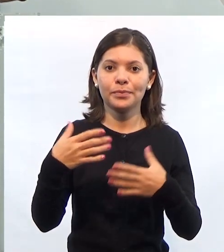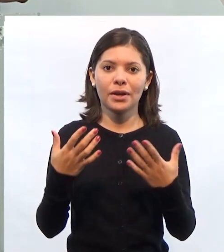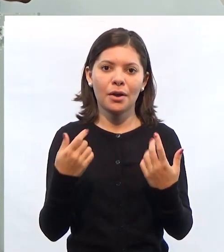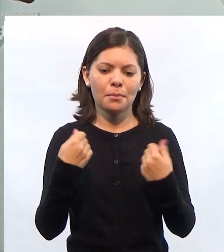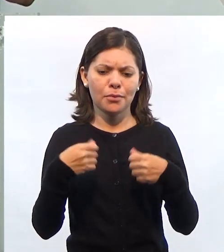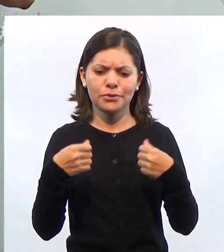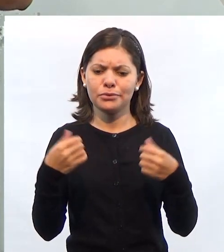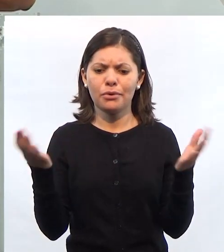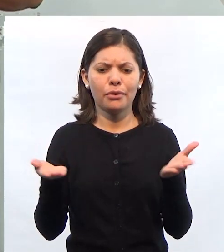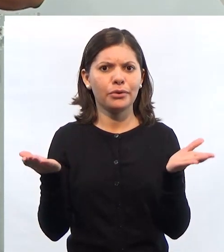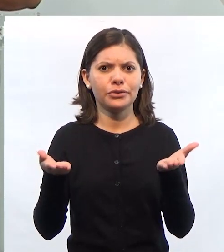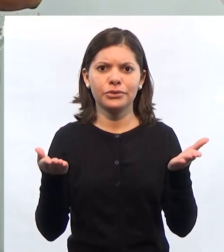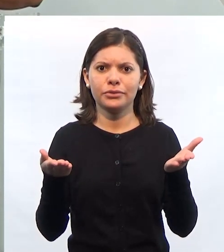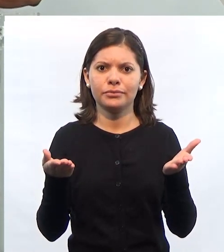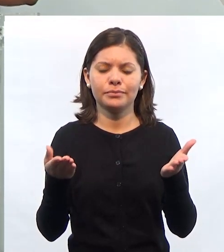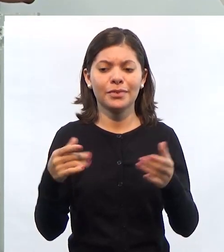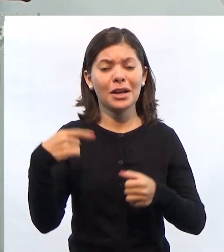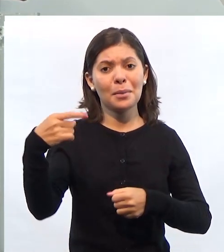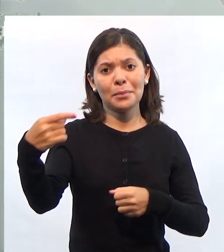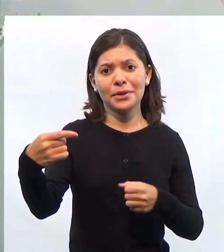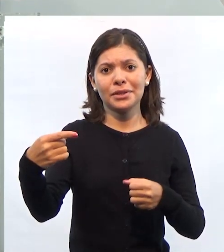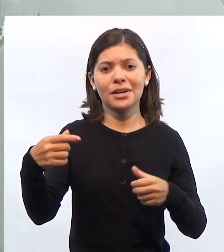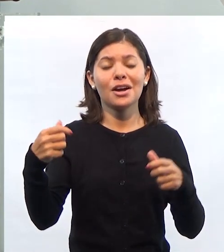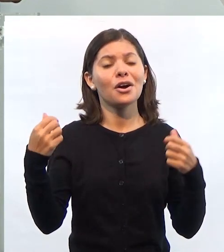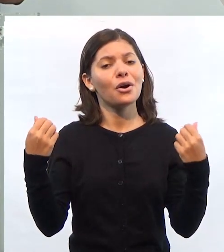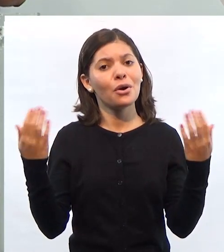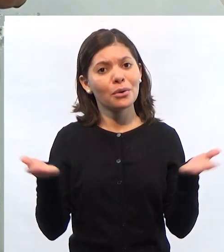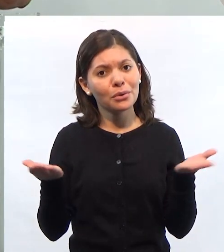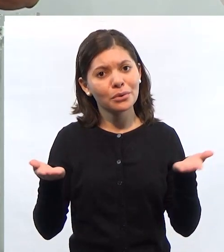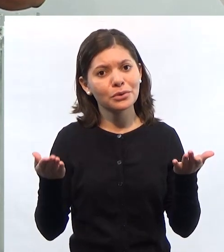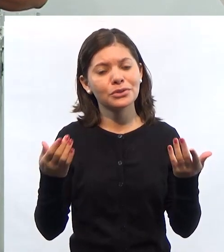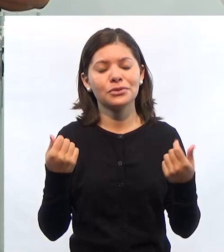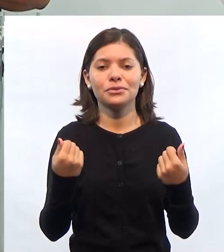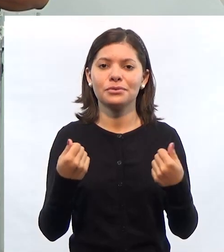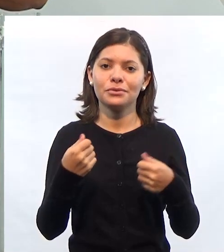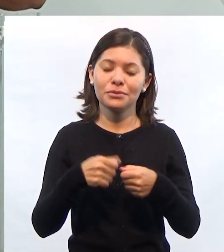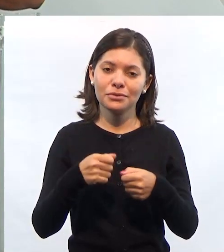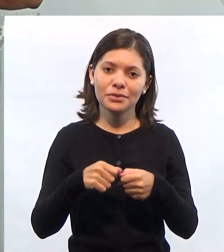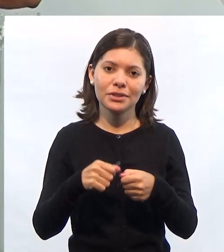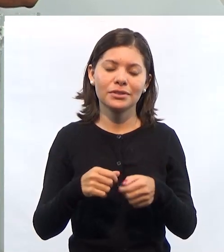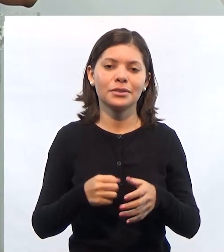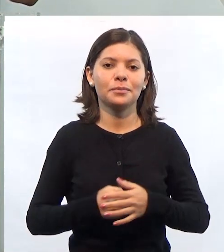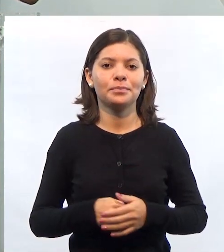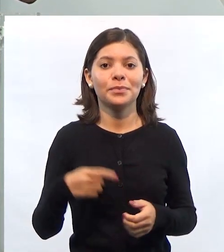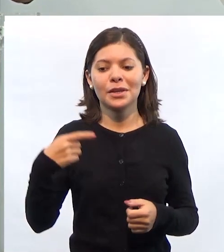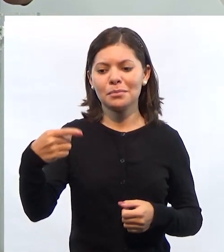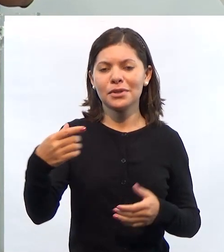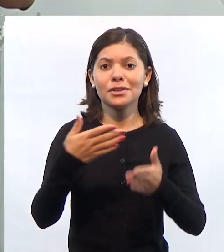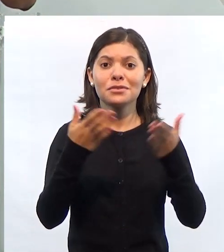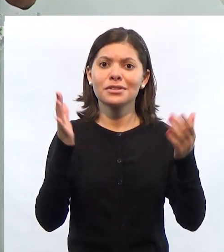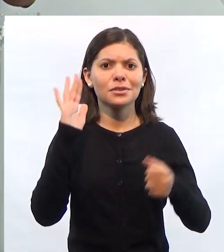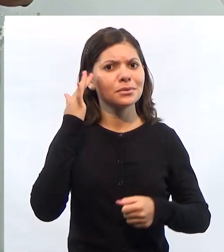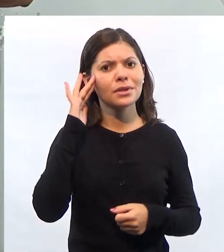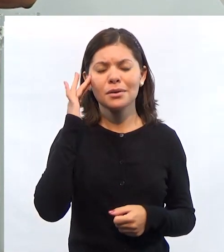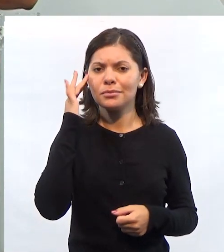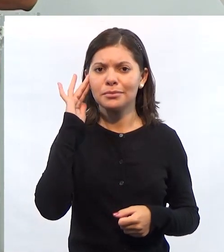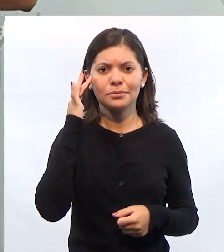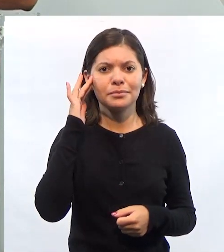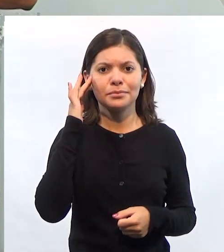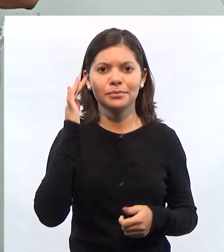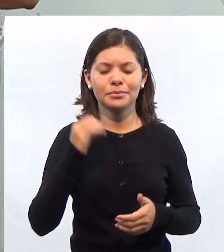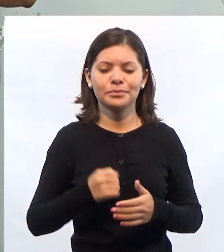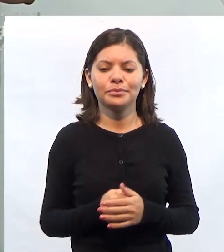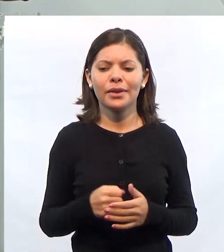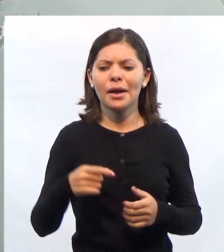de amanhã posso te chamar hoje não deixe para fazer amanhã você pode fazer hoje porque o dia de amanhã você não sabe o que vai acontecer